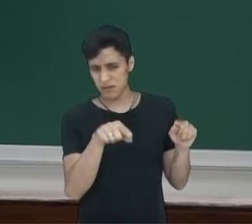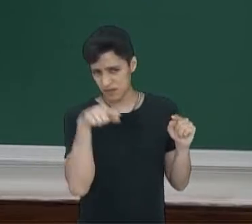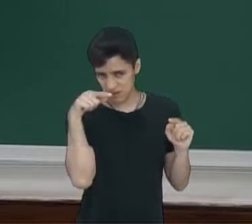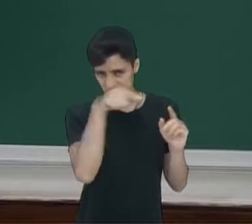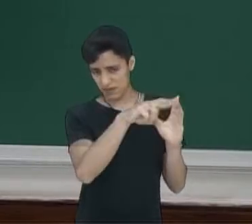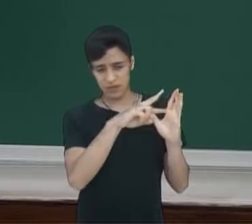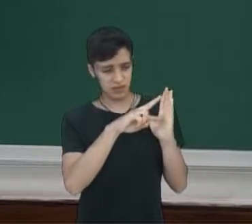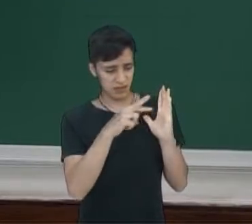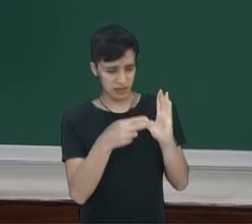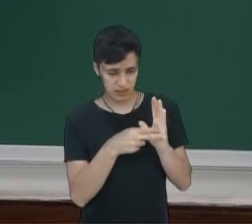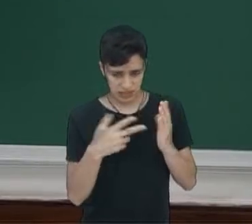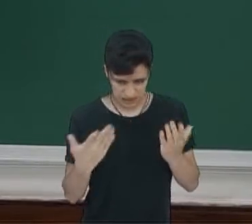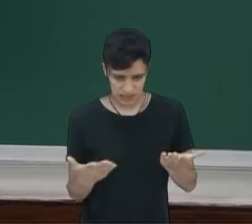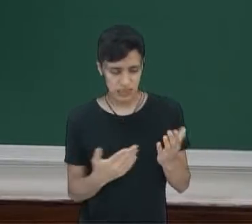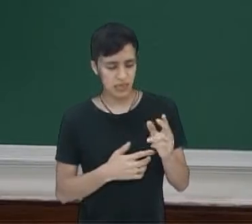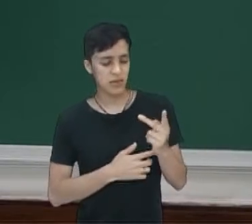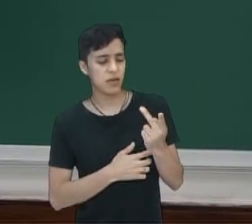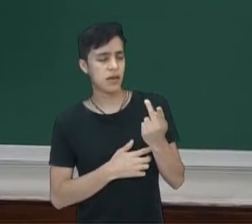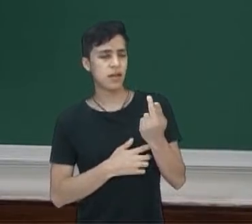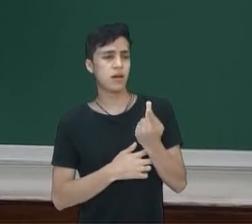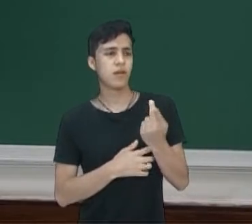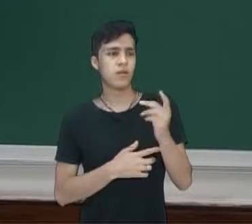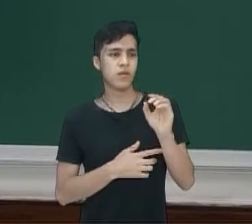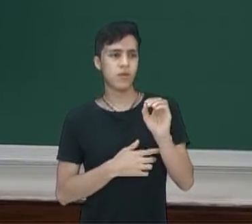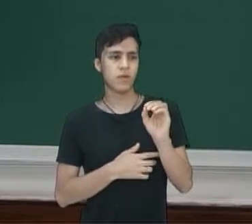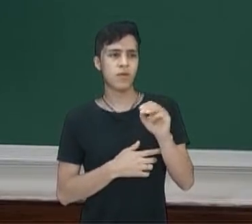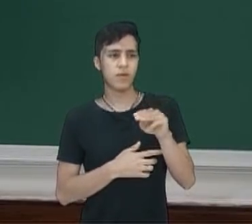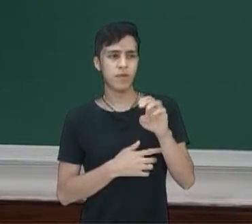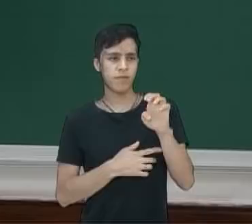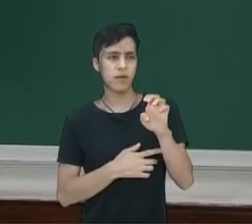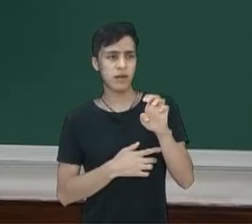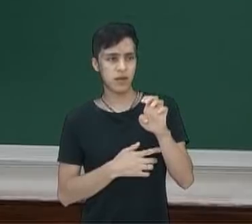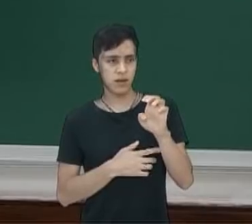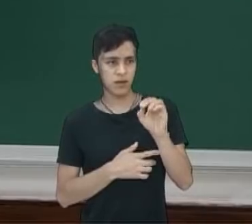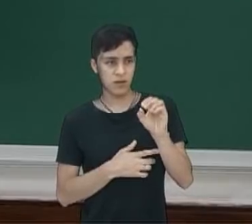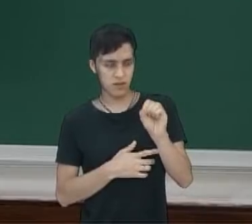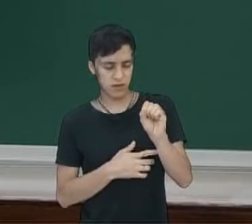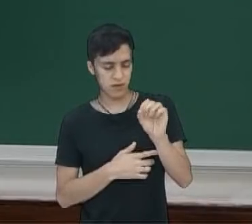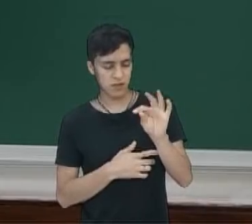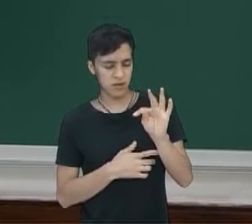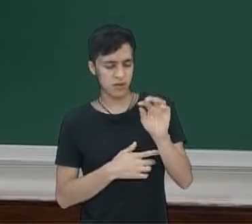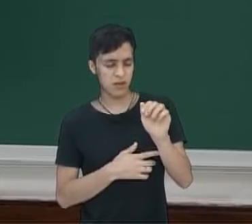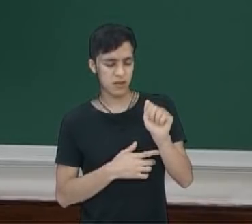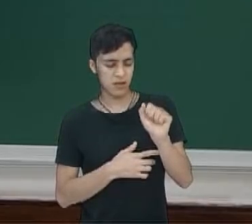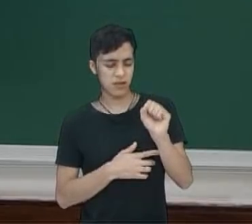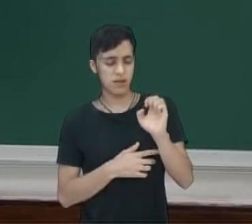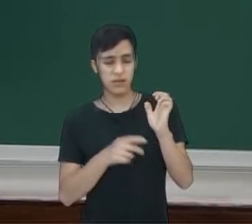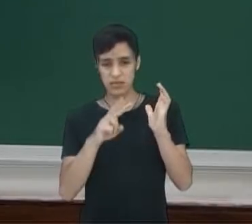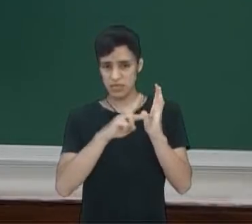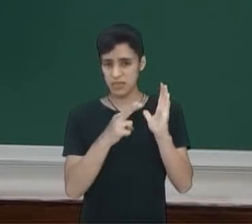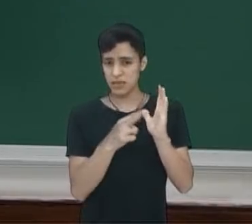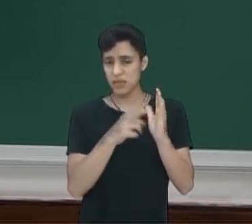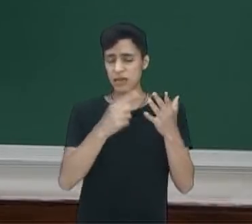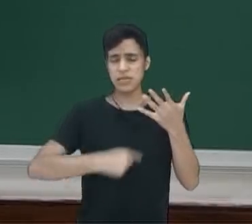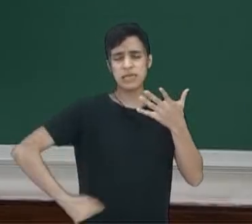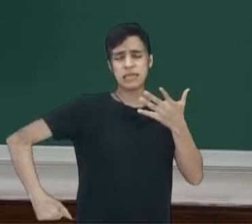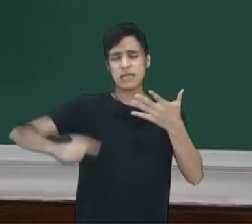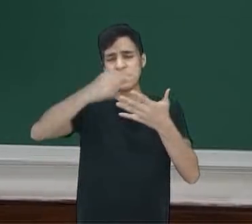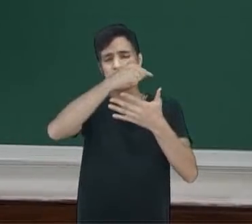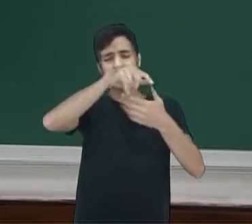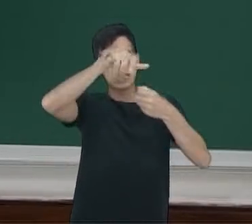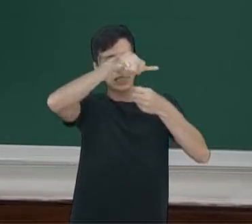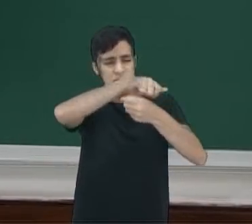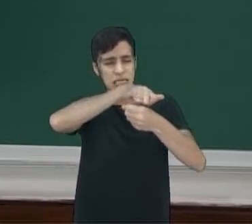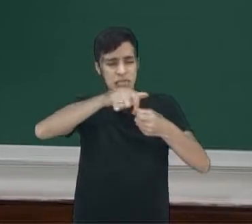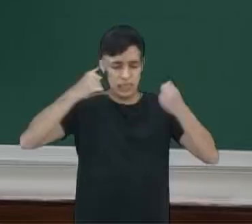significa? A homeostase nada mais é do que um conjunto de formas, de mecanismos que o nosso